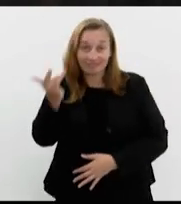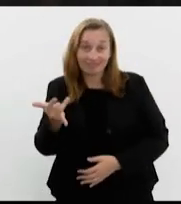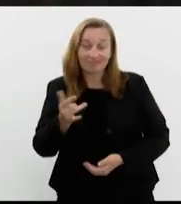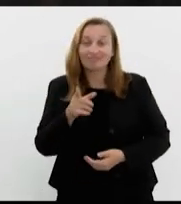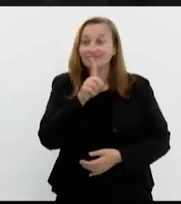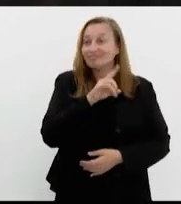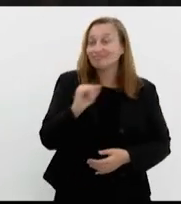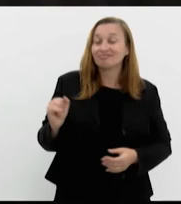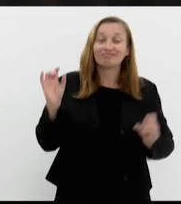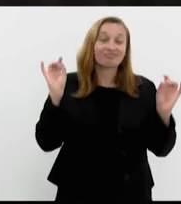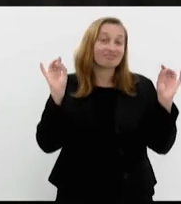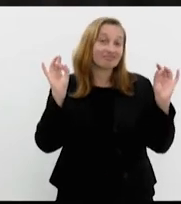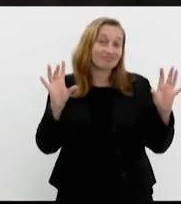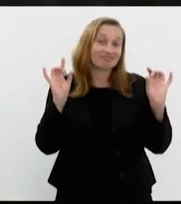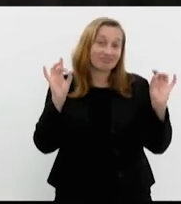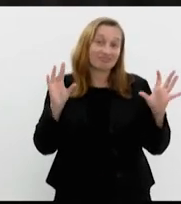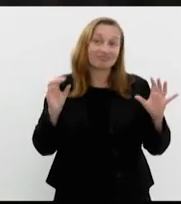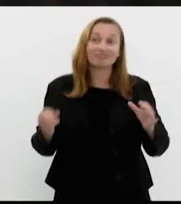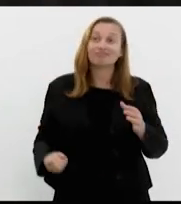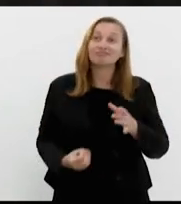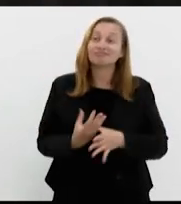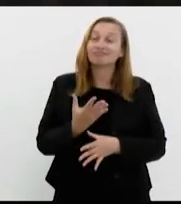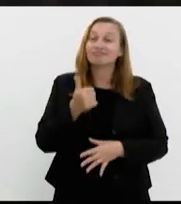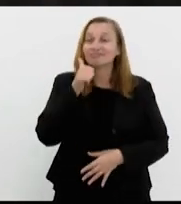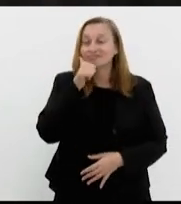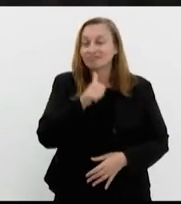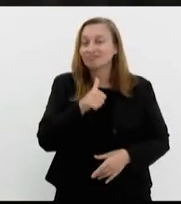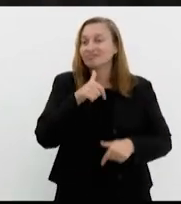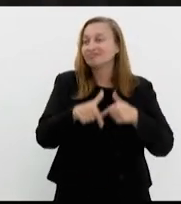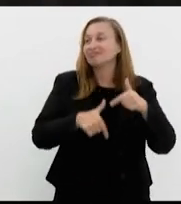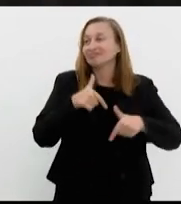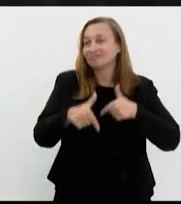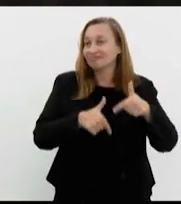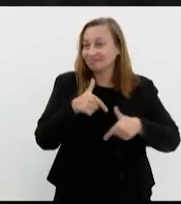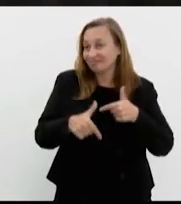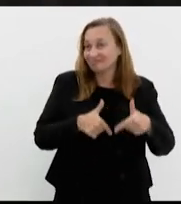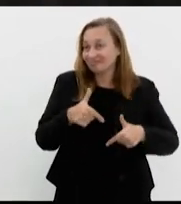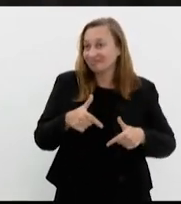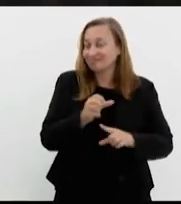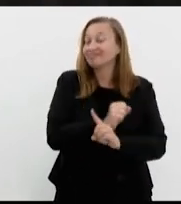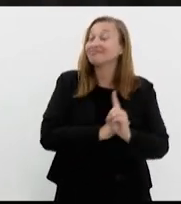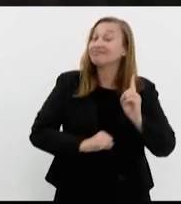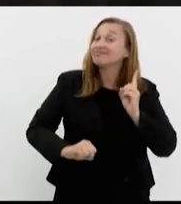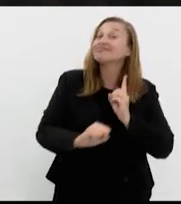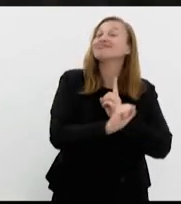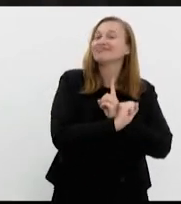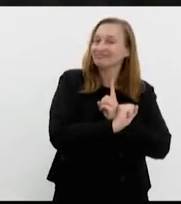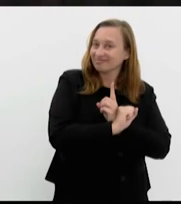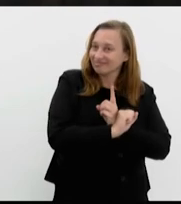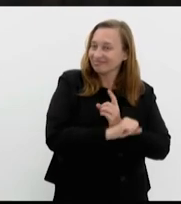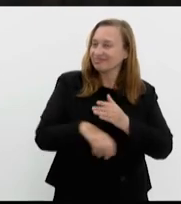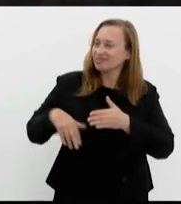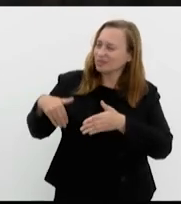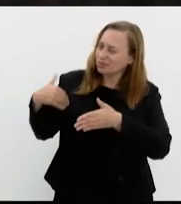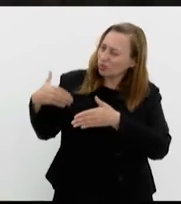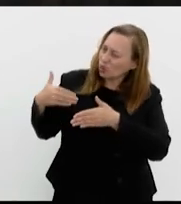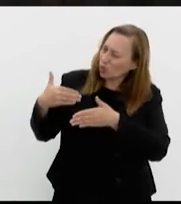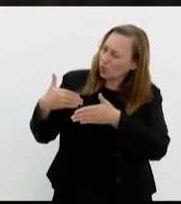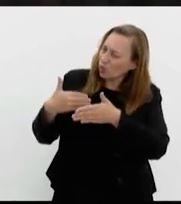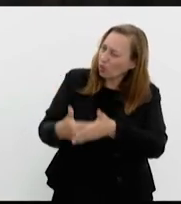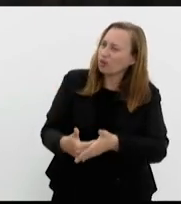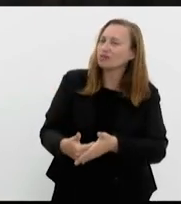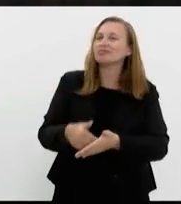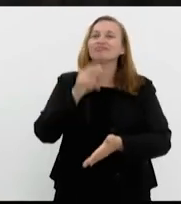uma data construída pelas mulheres trabalhadoras socialistas ao longo de toda a